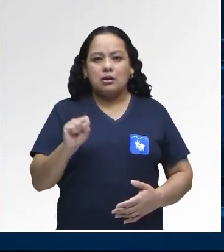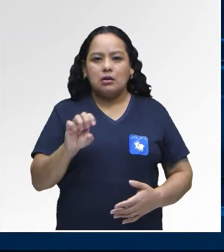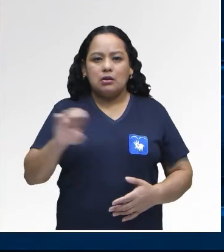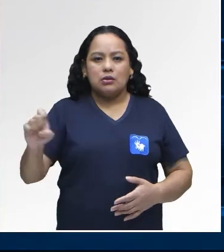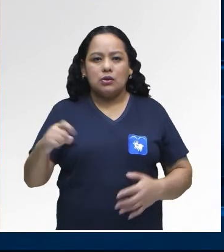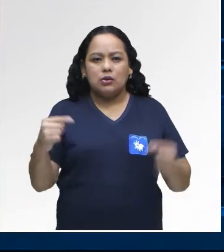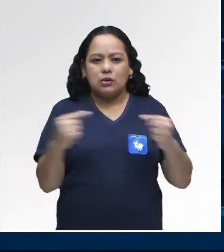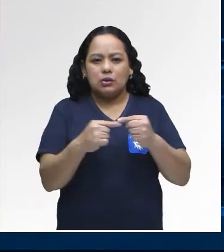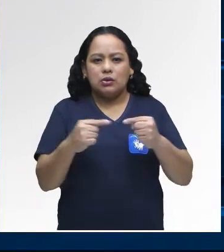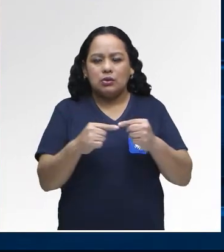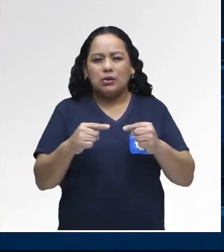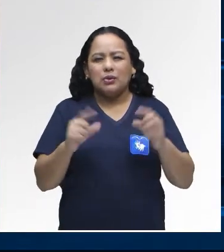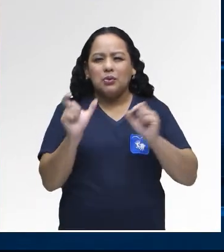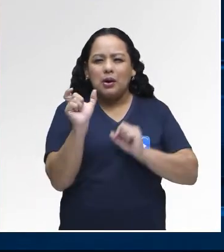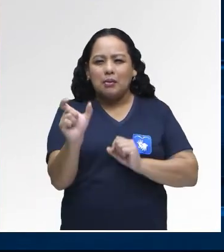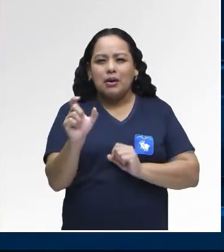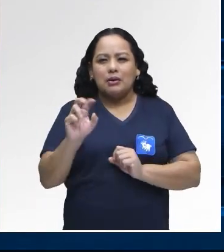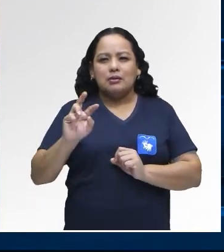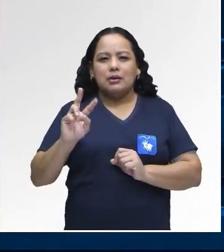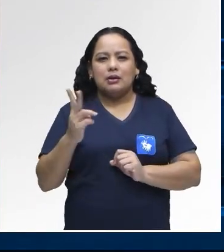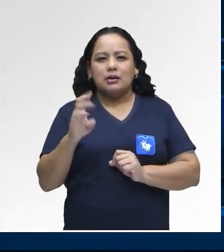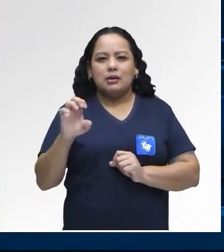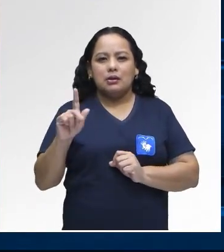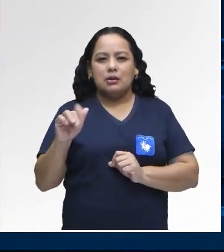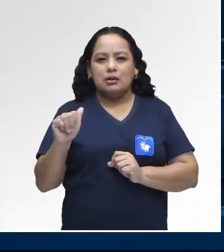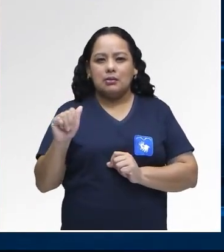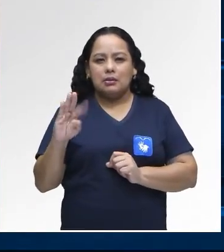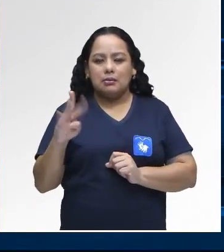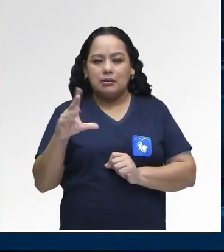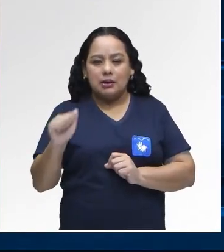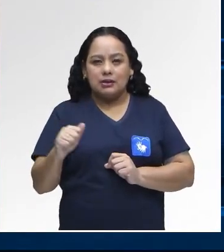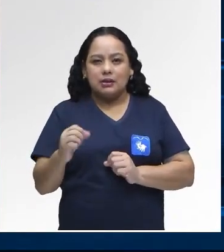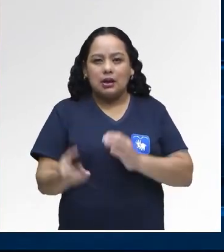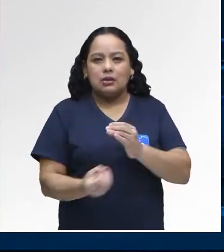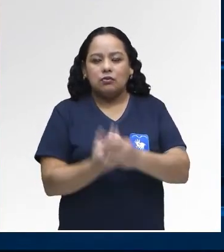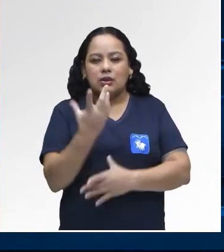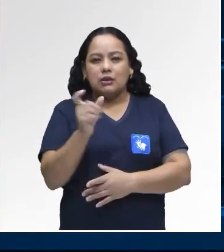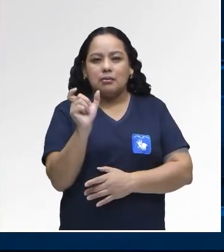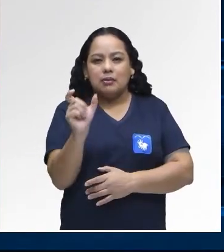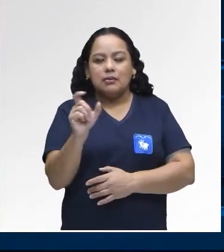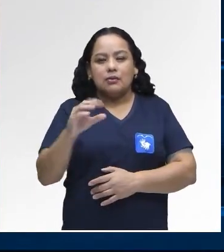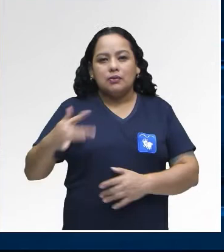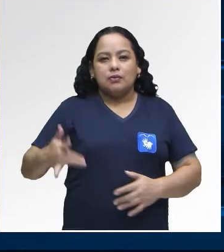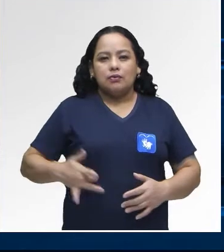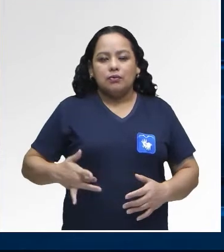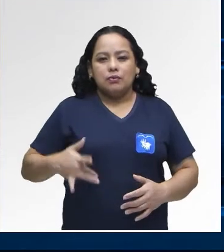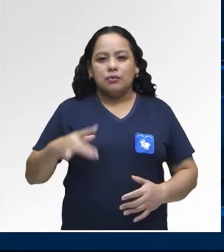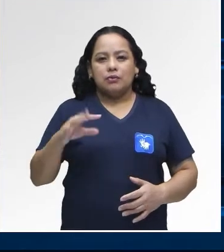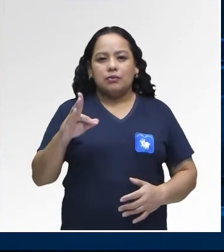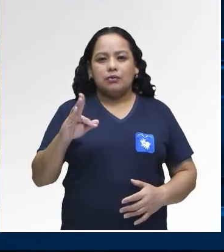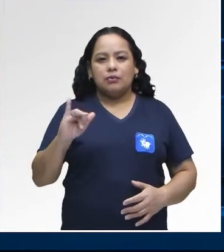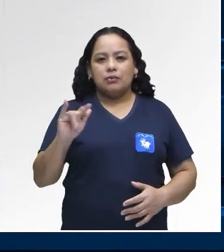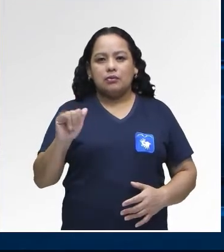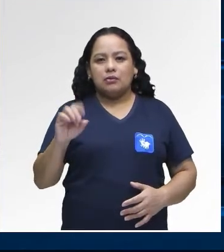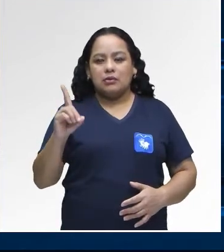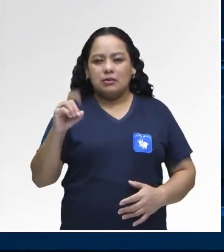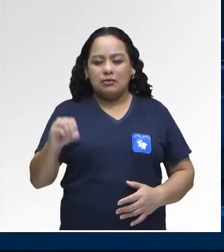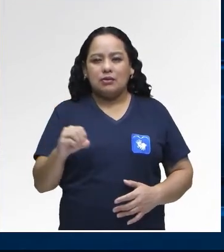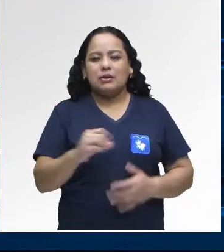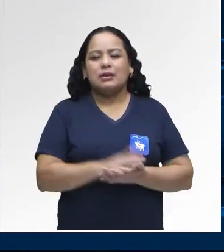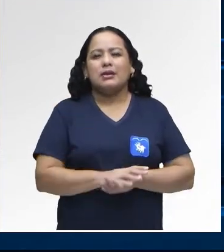com o hepático vem do fígado. Então, a cirrose hepática é quando o fígado ele já está